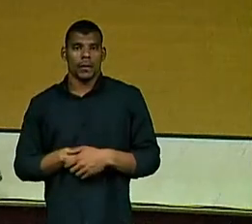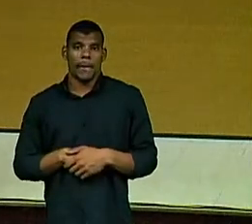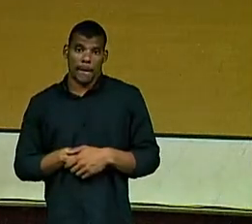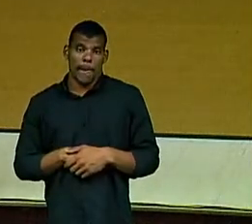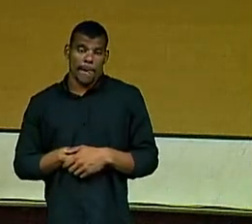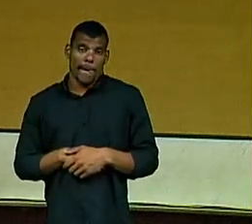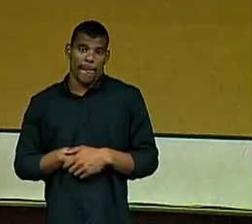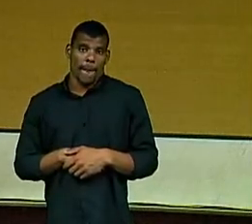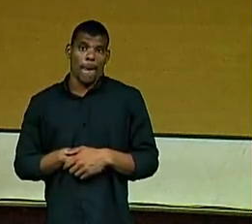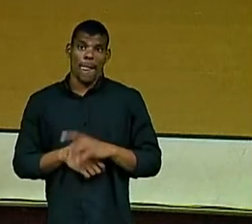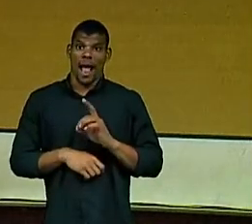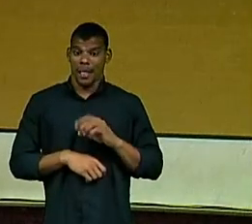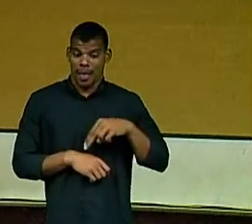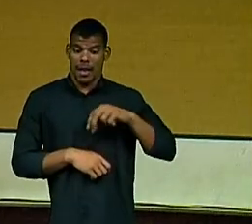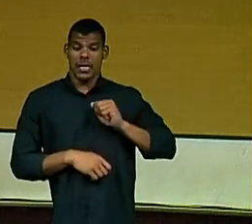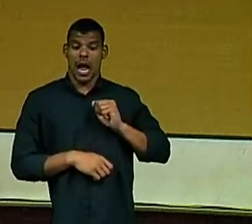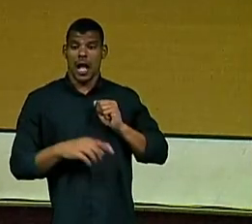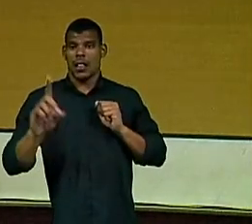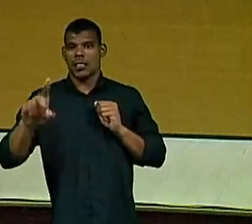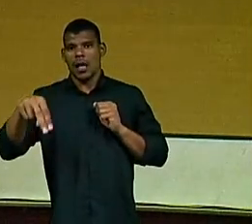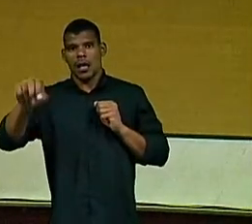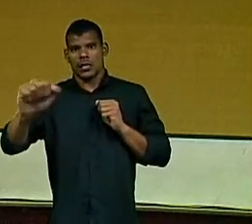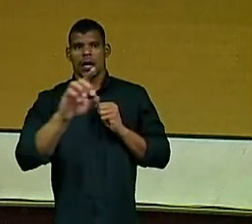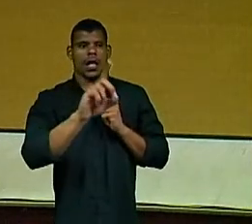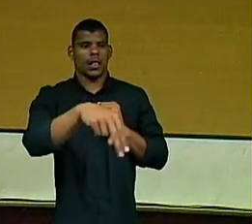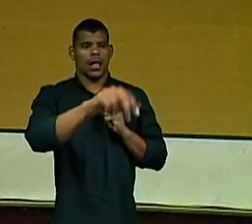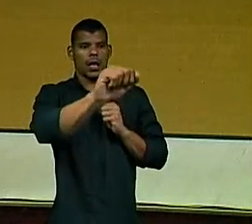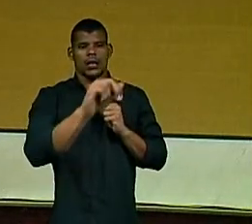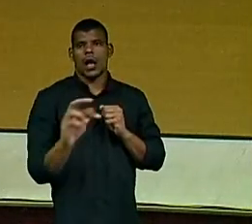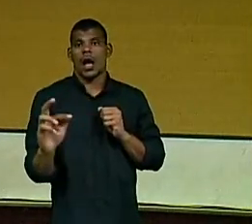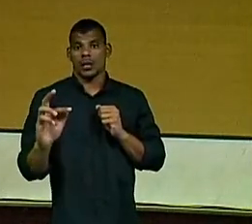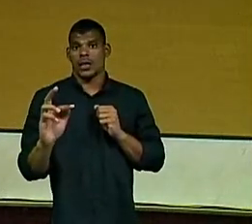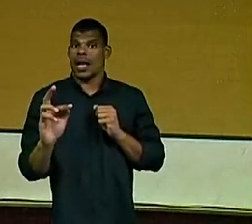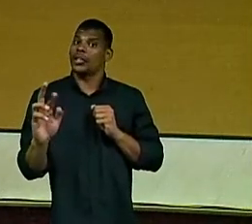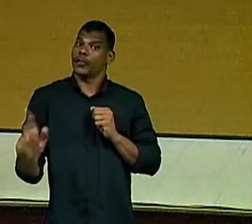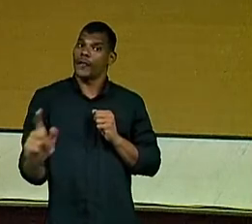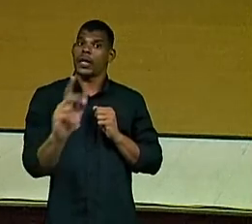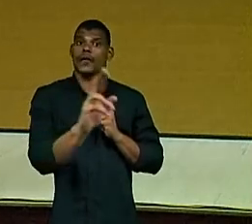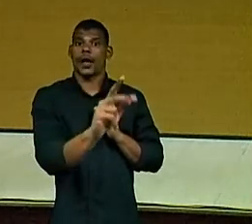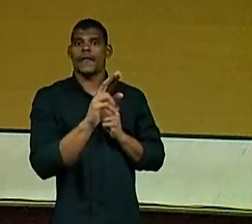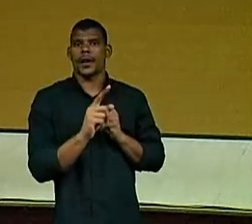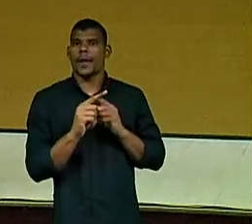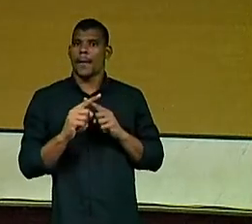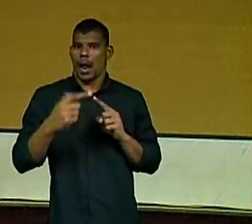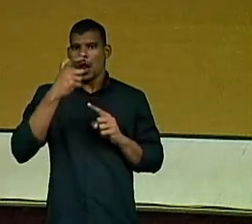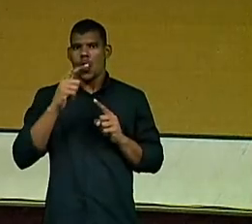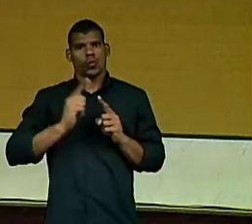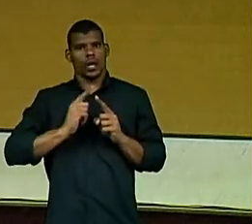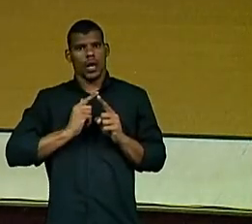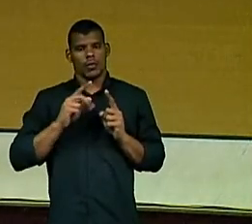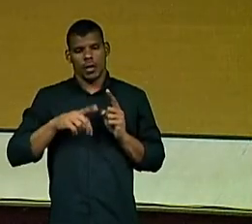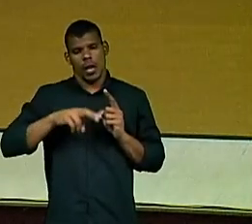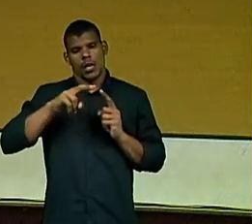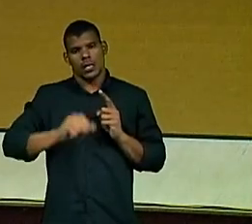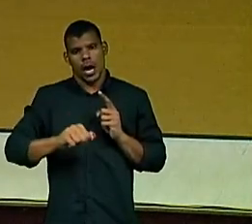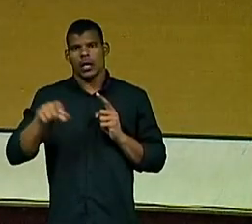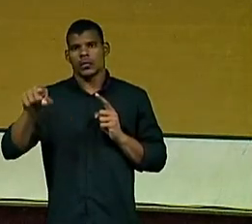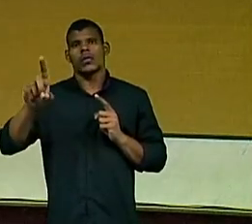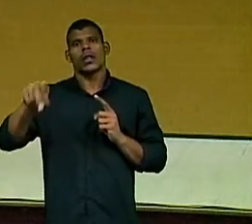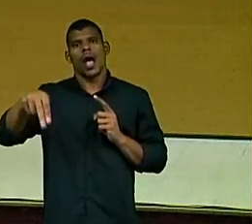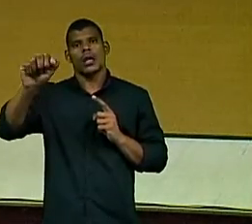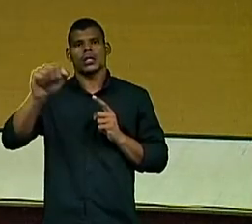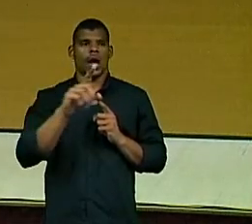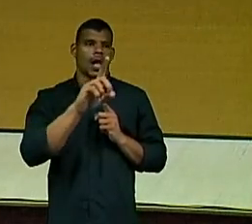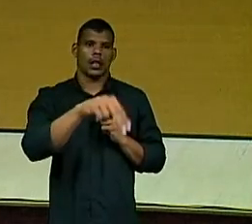significa sabe o quê pessoal evolução como é que pode seres vivos tão diferentes